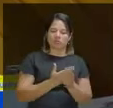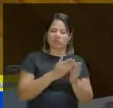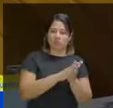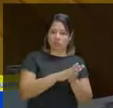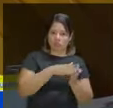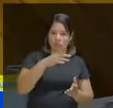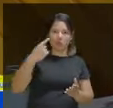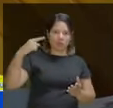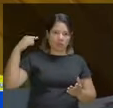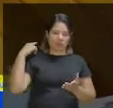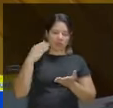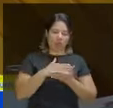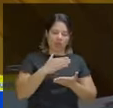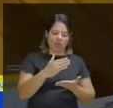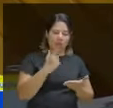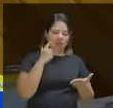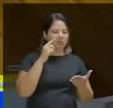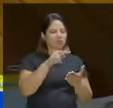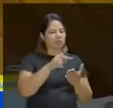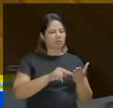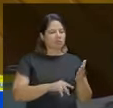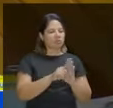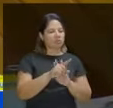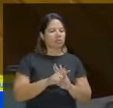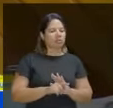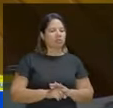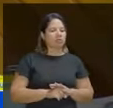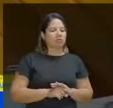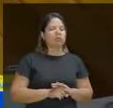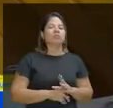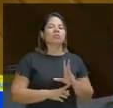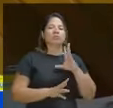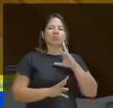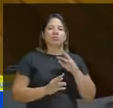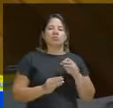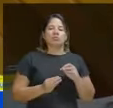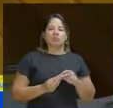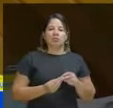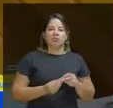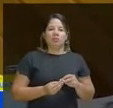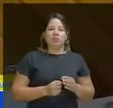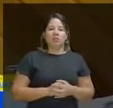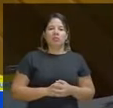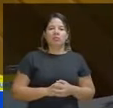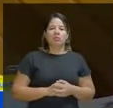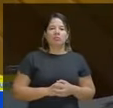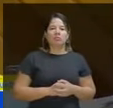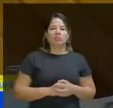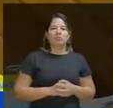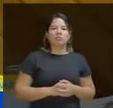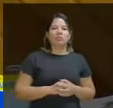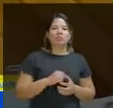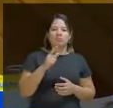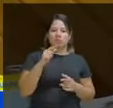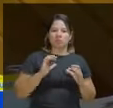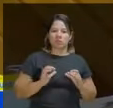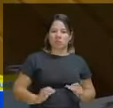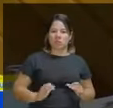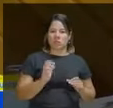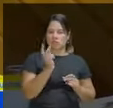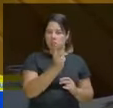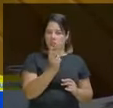penal originária, verifica-se que não se trata de manifesta atipicidade de conduta imputada às